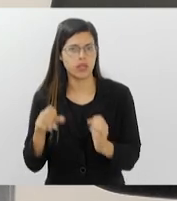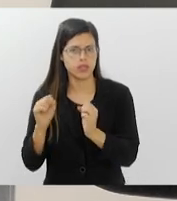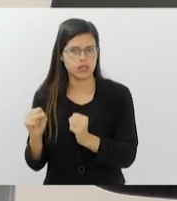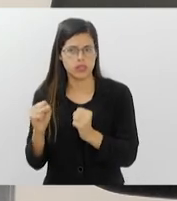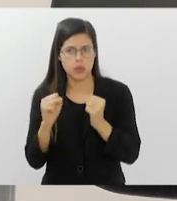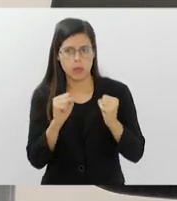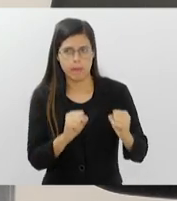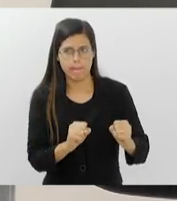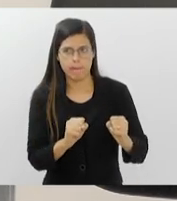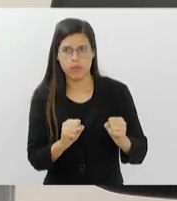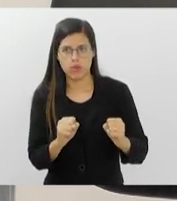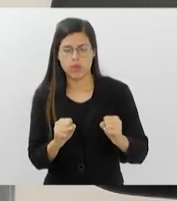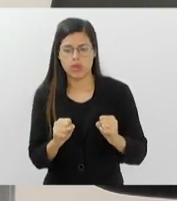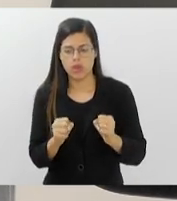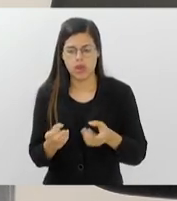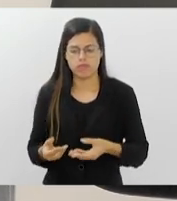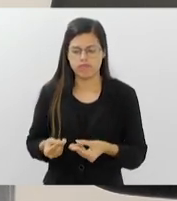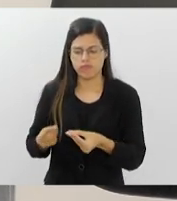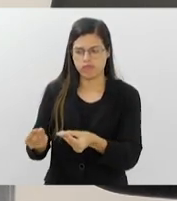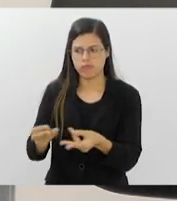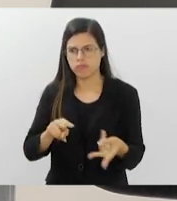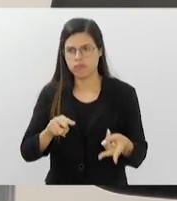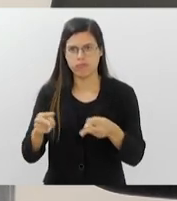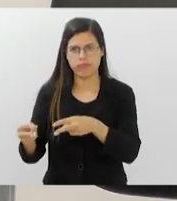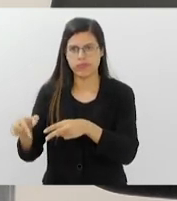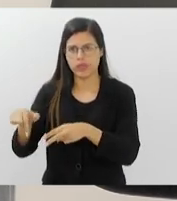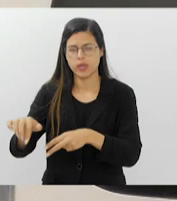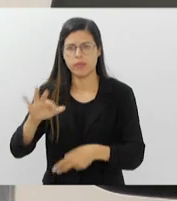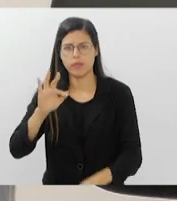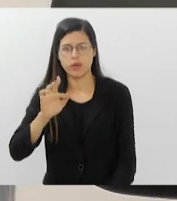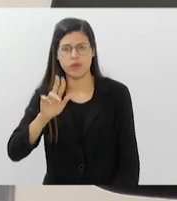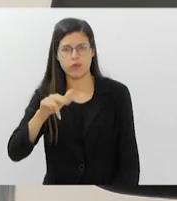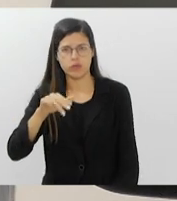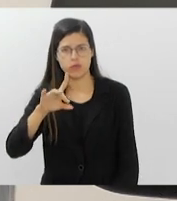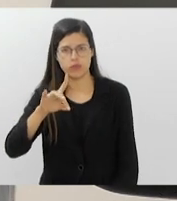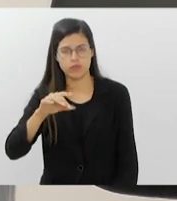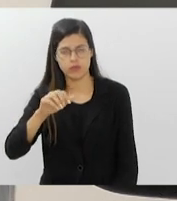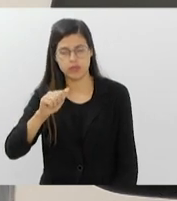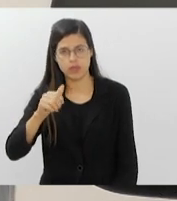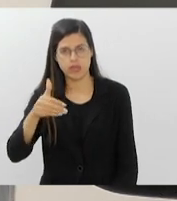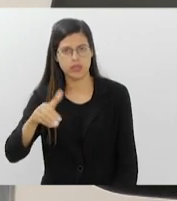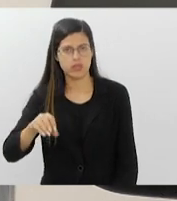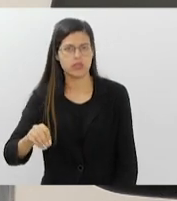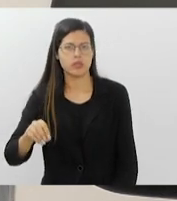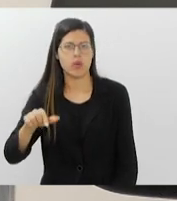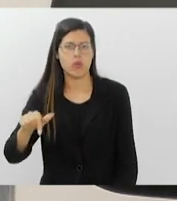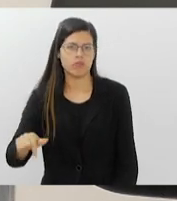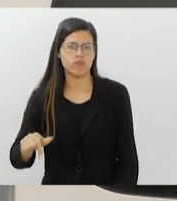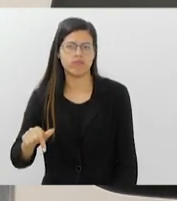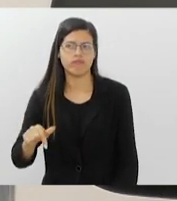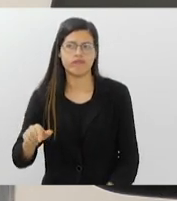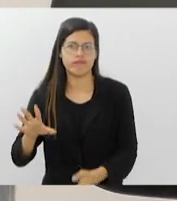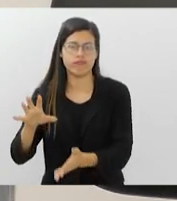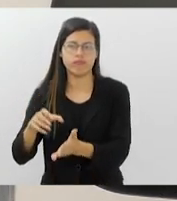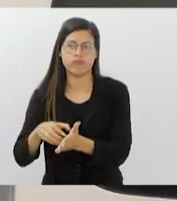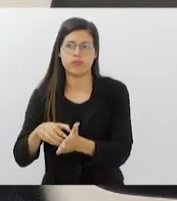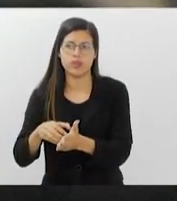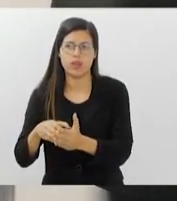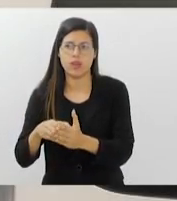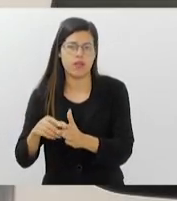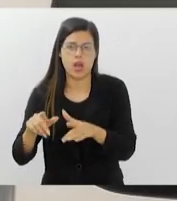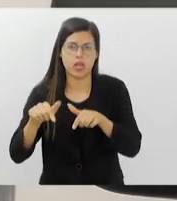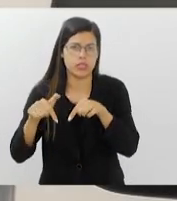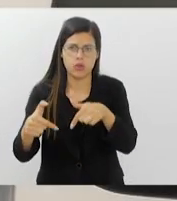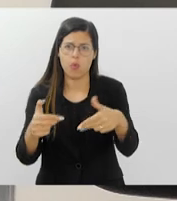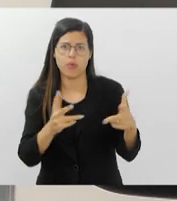paraa Fundação Estadual de Saúde e ela se comporta da mesma forma